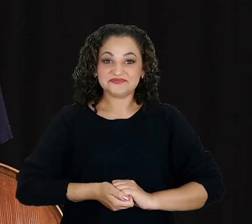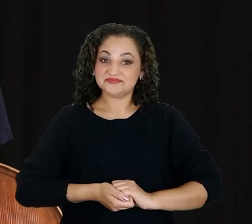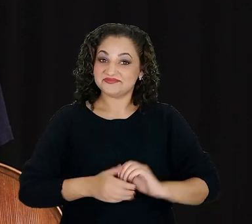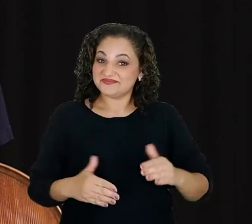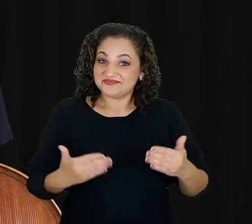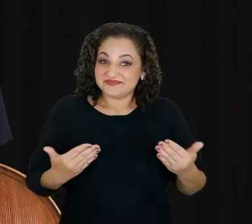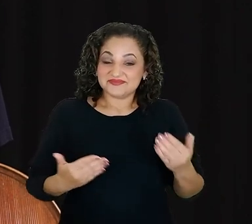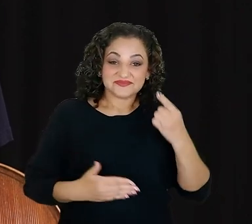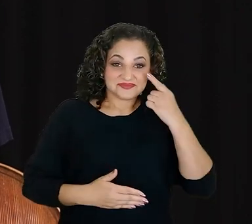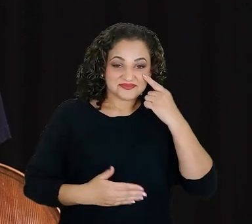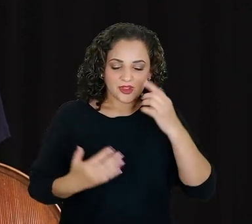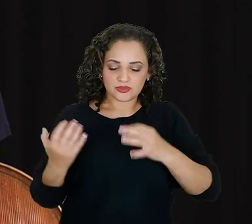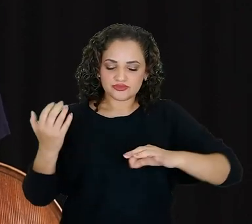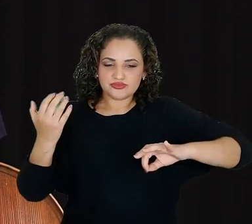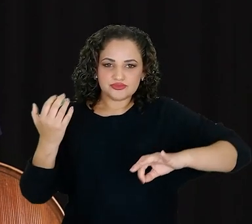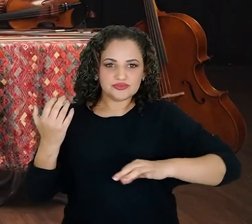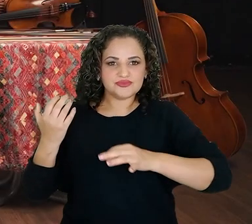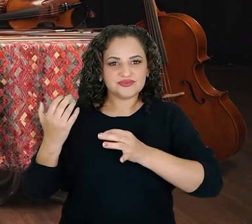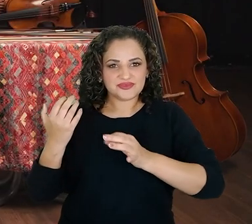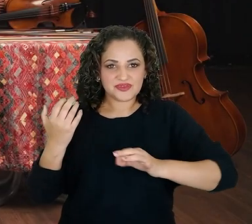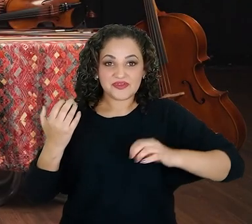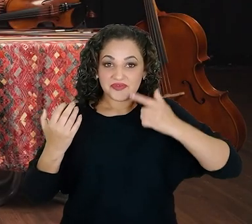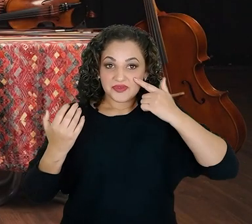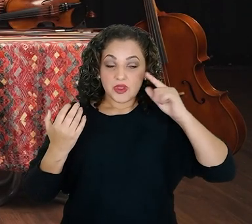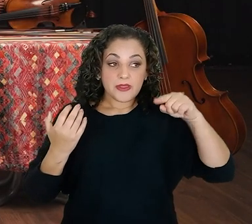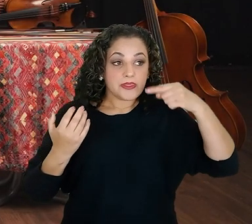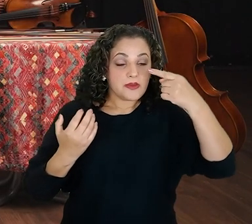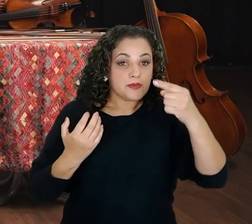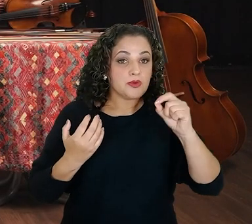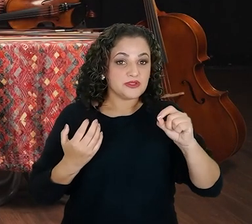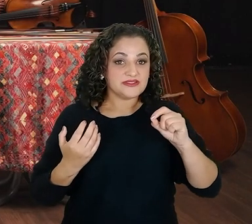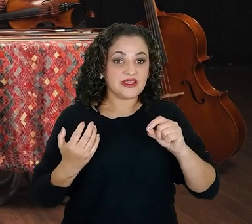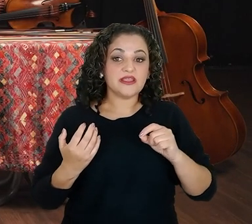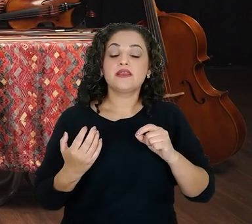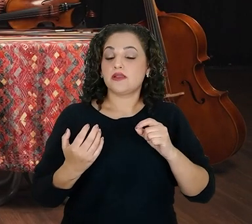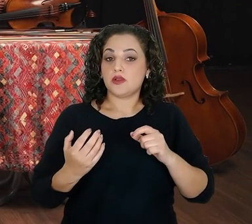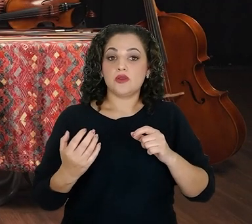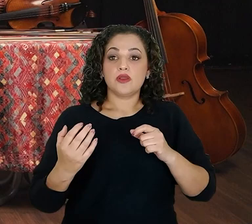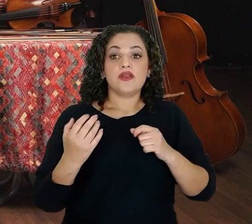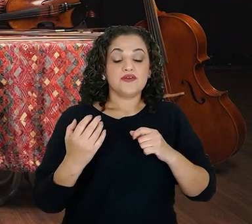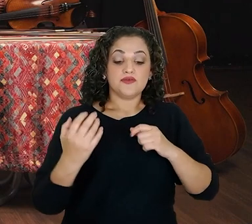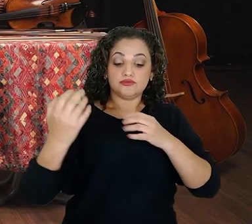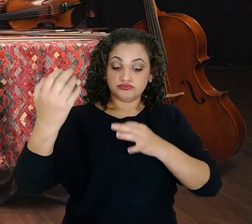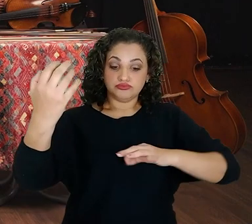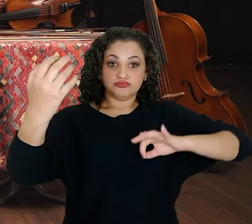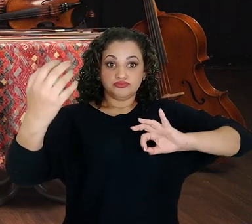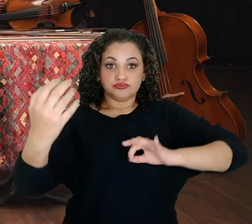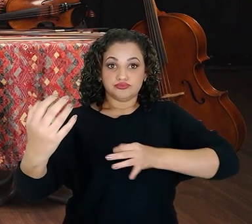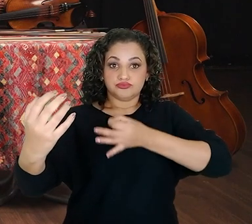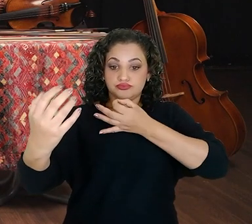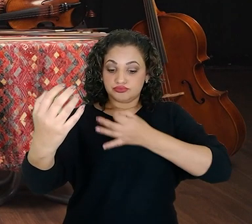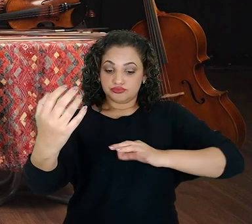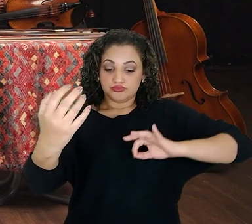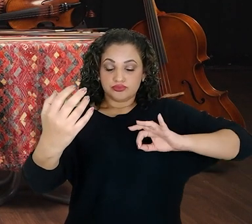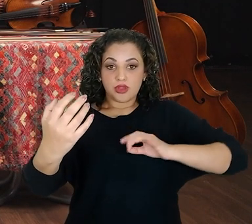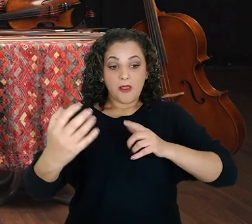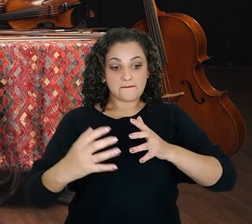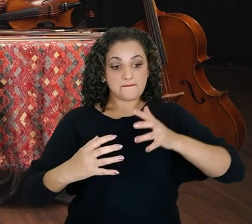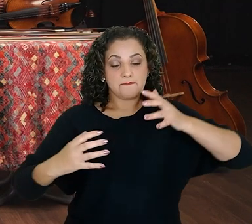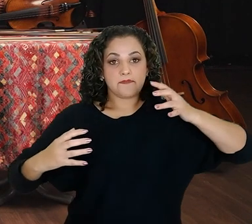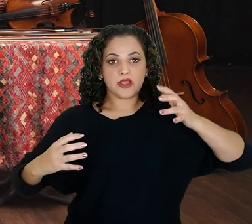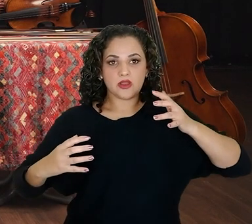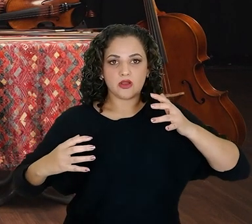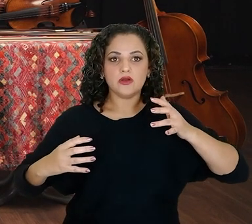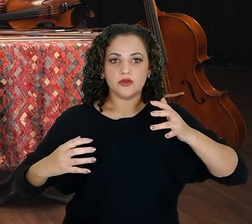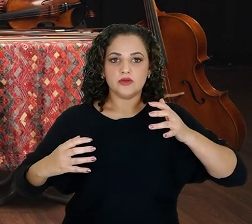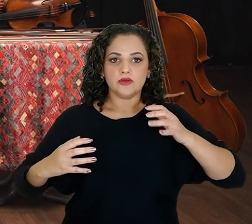então vocês viram violino e depois a gente tem a viola que é um pouquinho maior não é uma vela caipira né uma